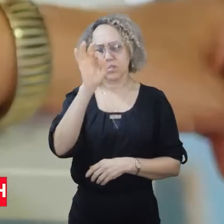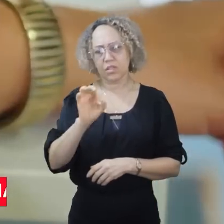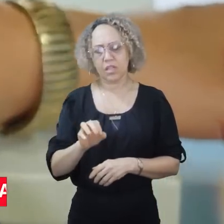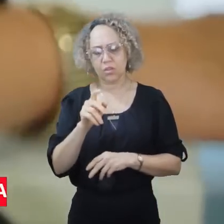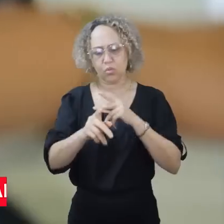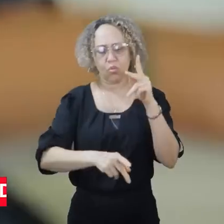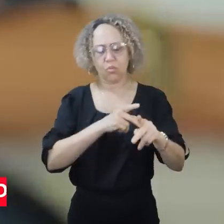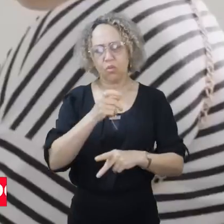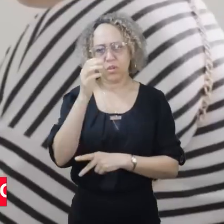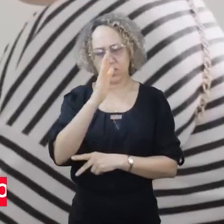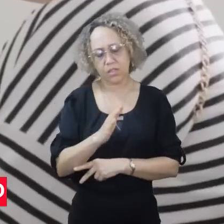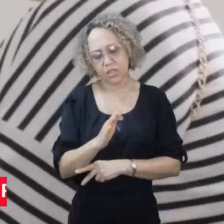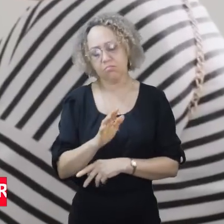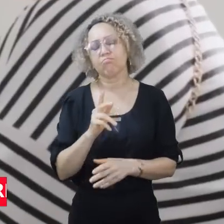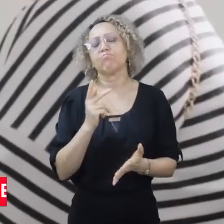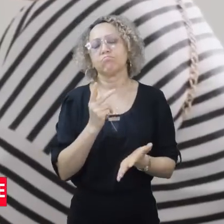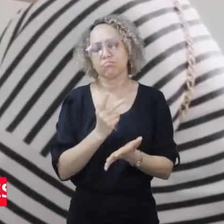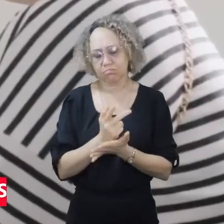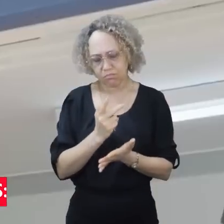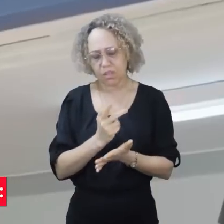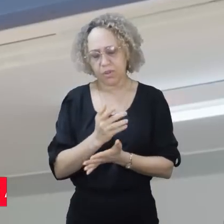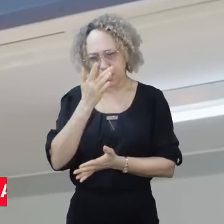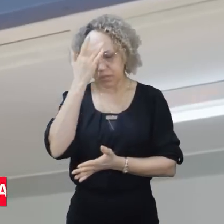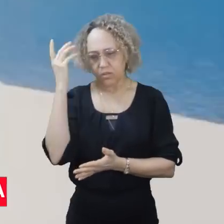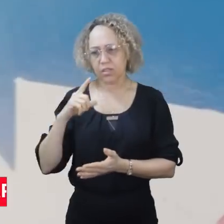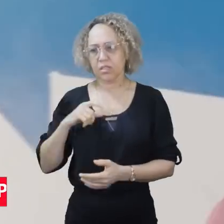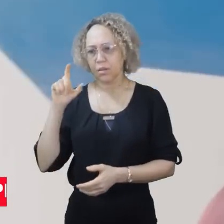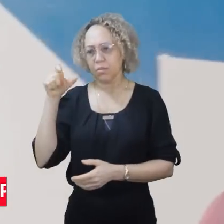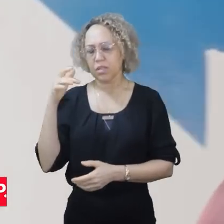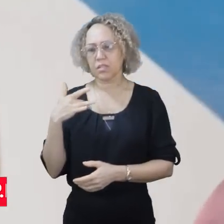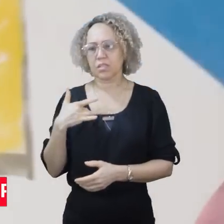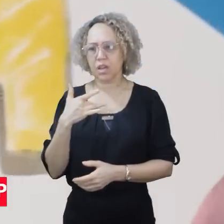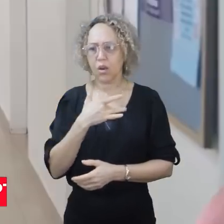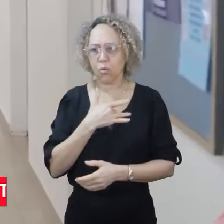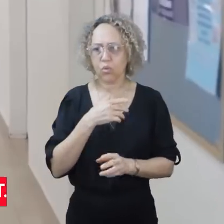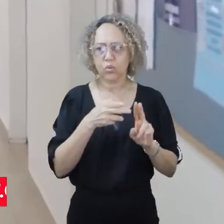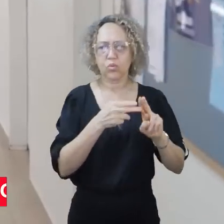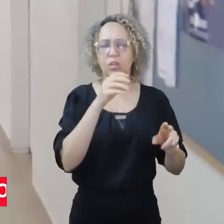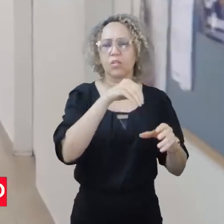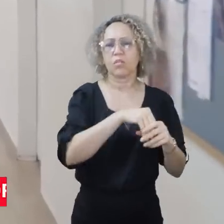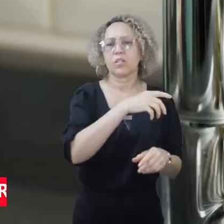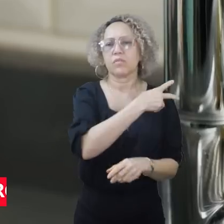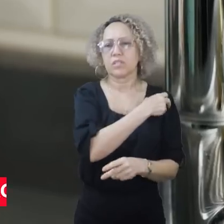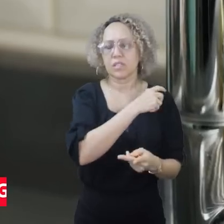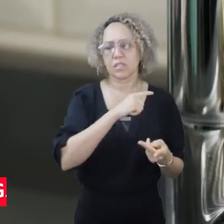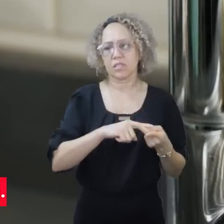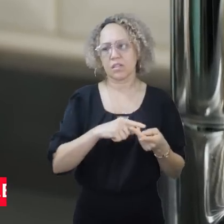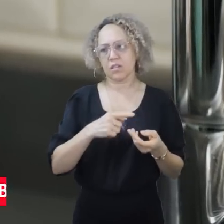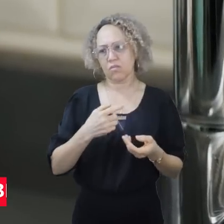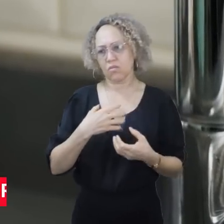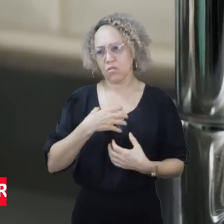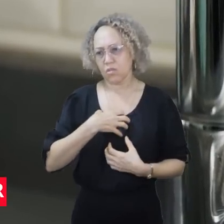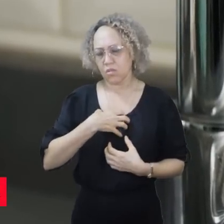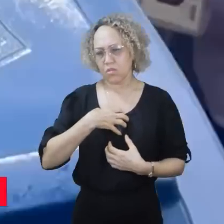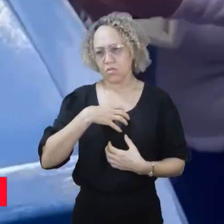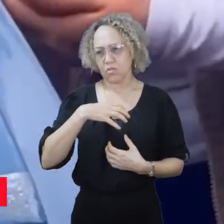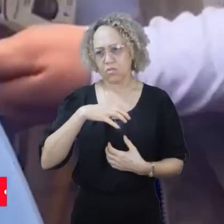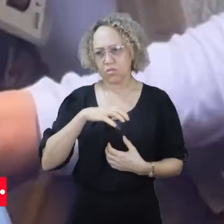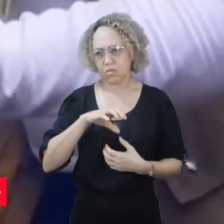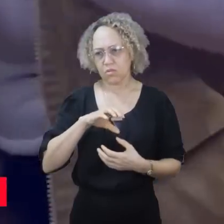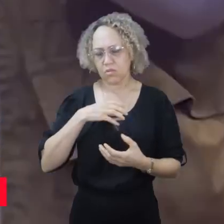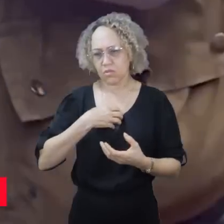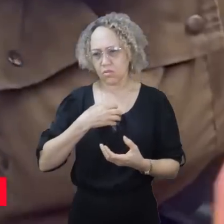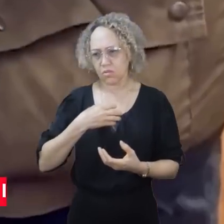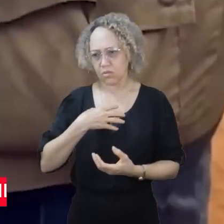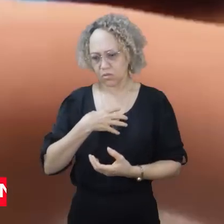tem plano de saúde. Isso porque o SUS está presente em vacinação, transplantes, tratamento de água, controle